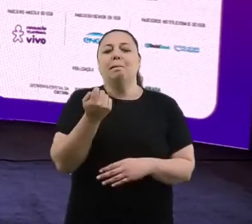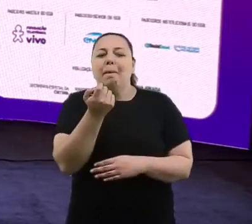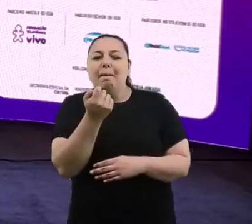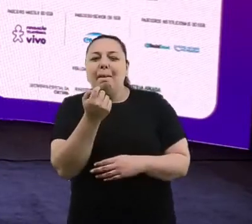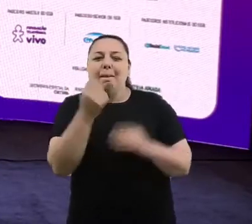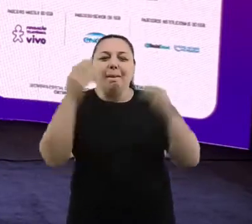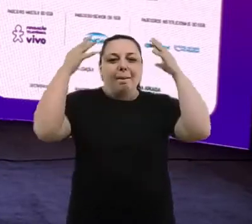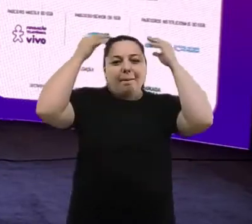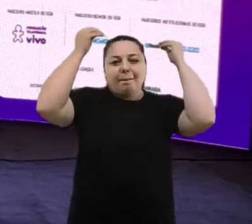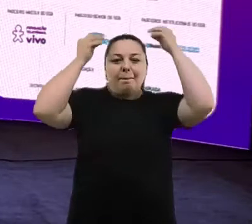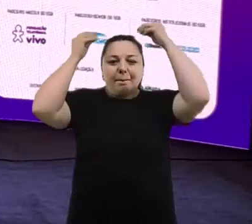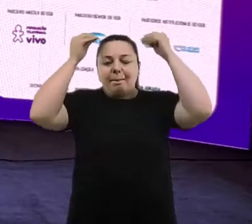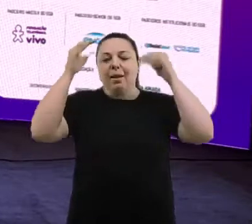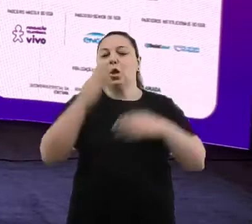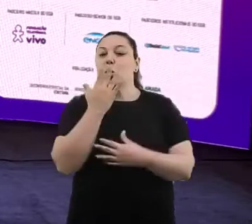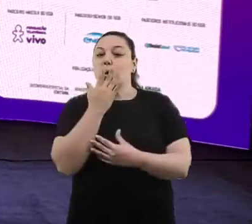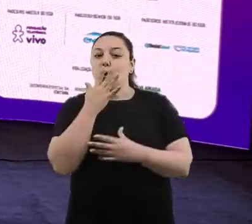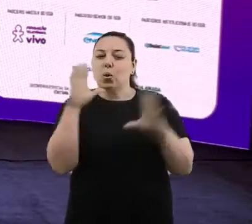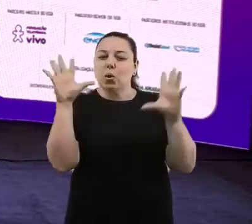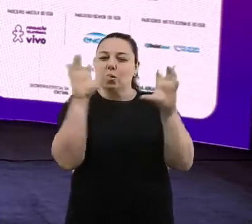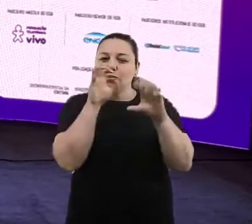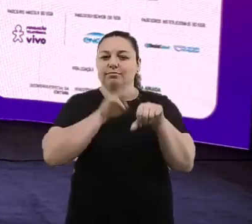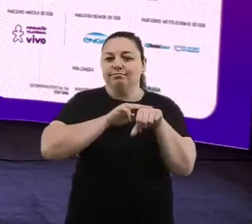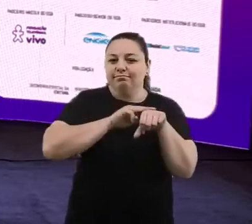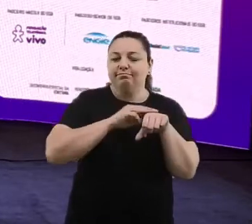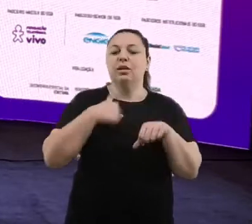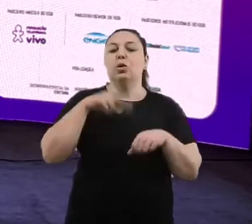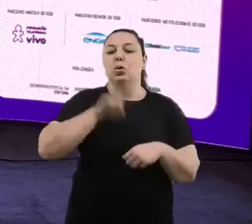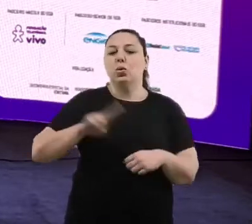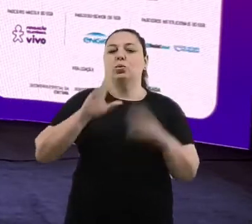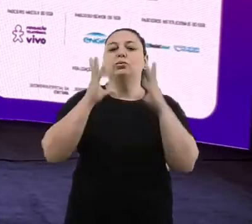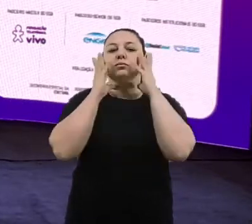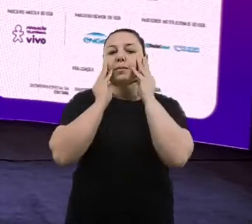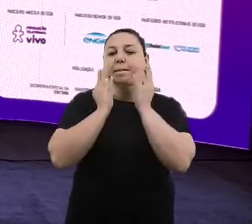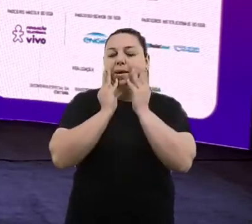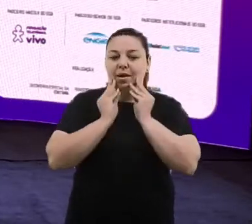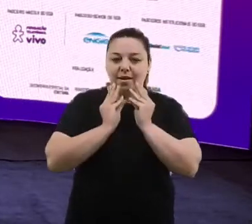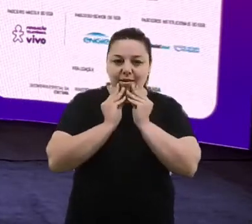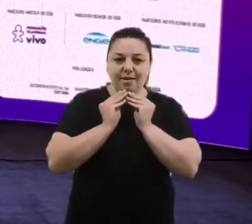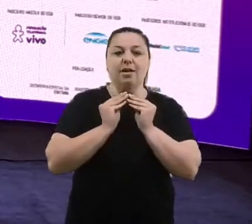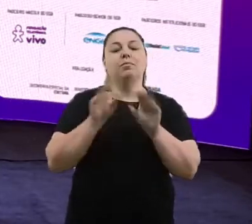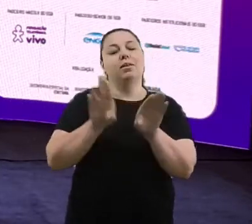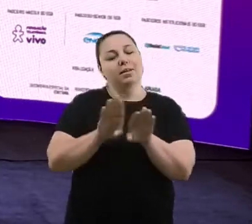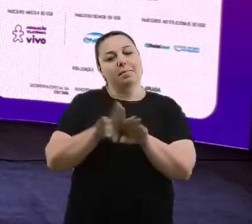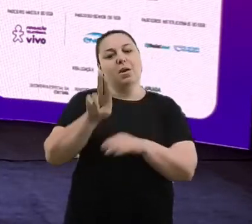castanho escuro, uso barba, e uso óculos também.